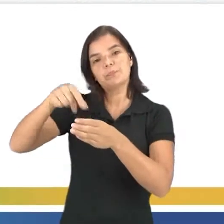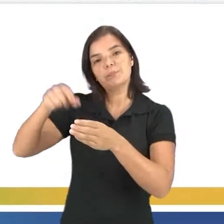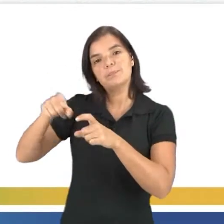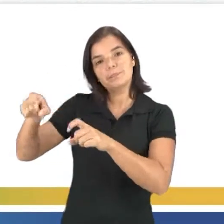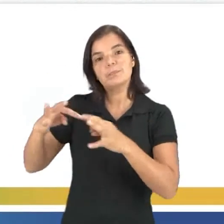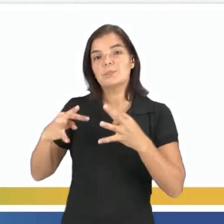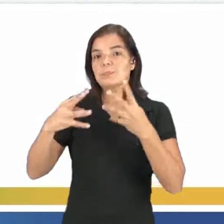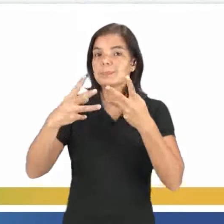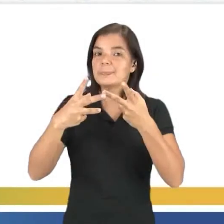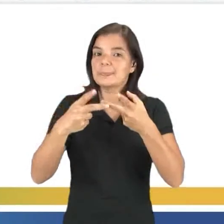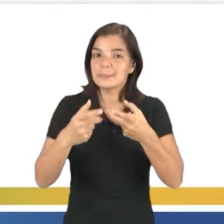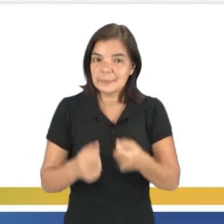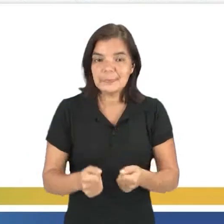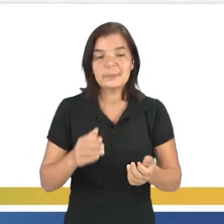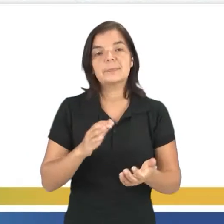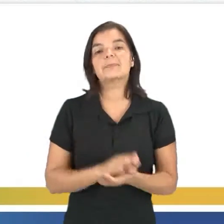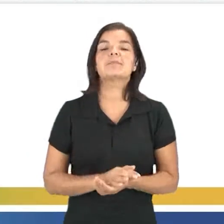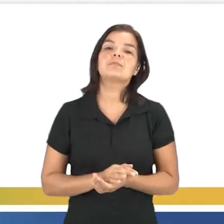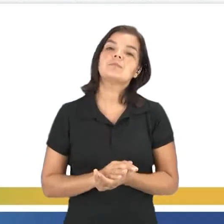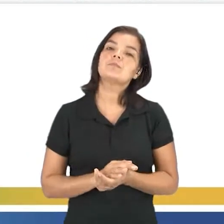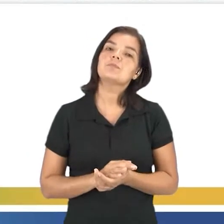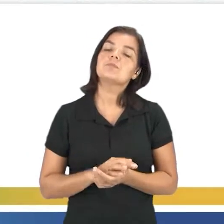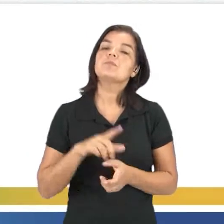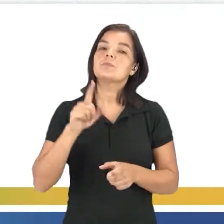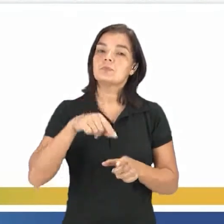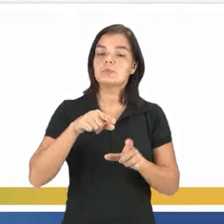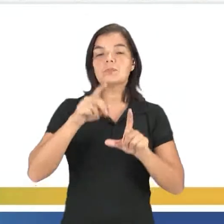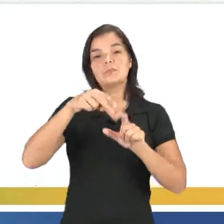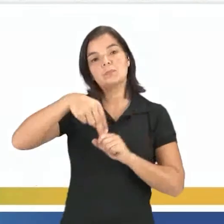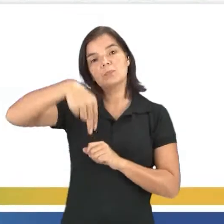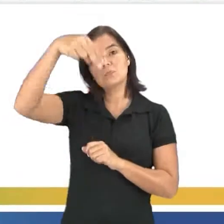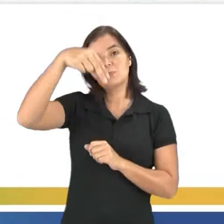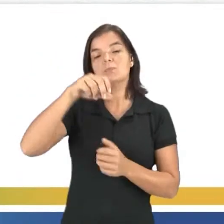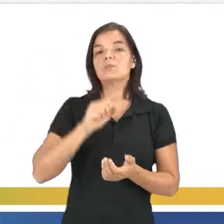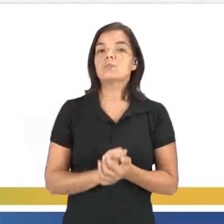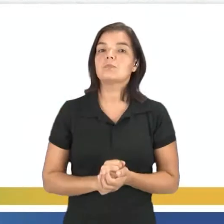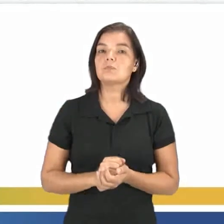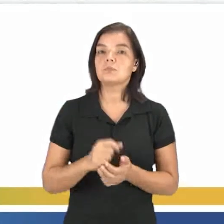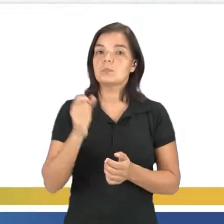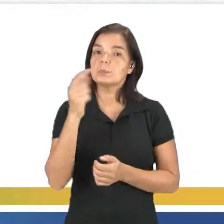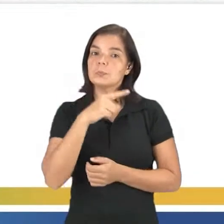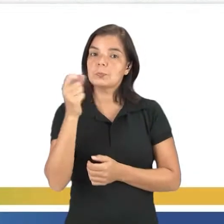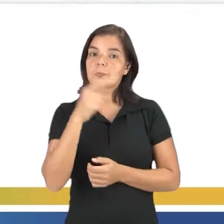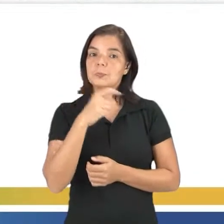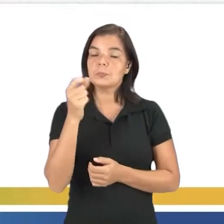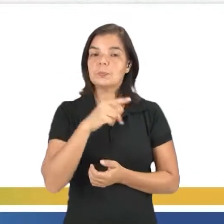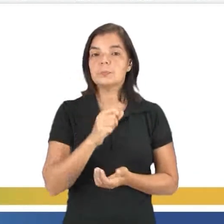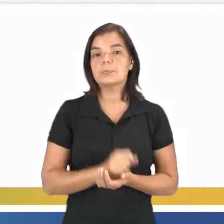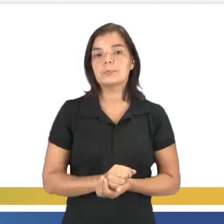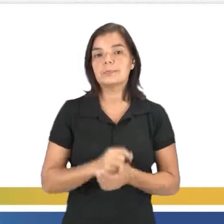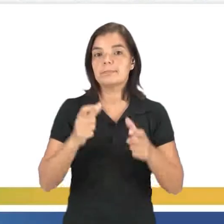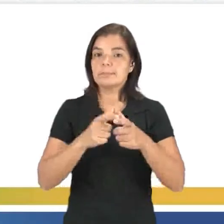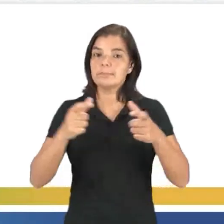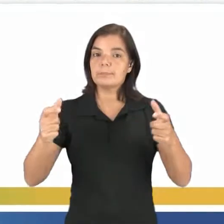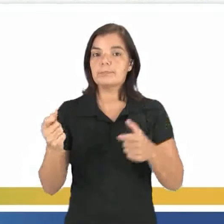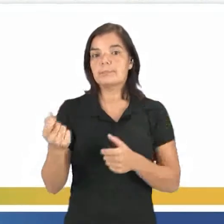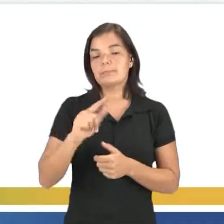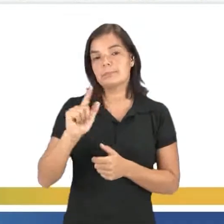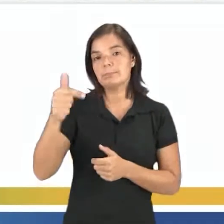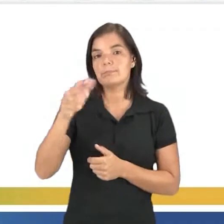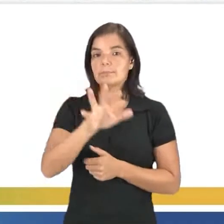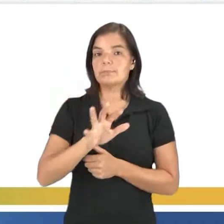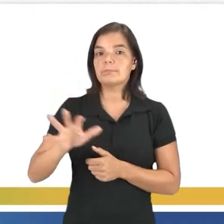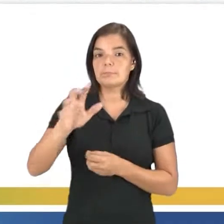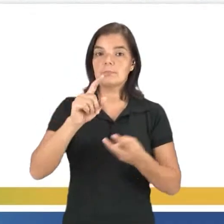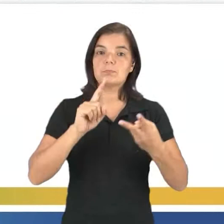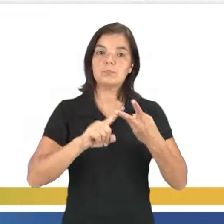né, total, né, da agricultura familiar está na região Nordeste. A região Nordeste aí de azul bem maior que as outras regiões, né? Em